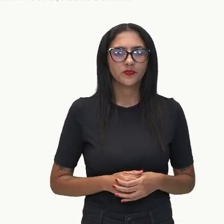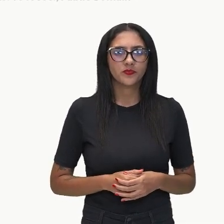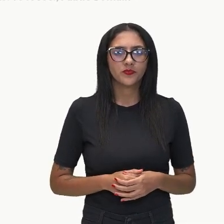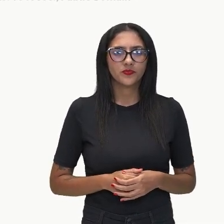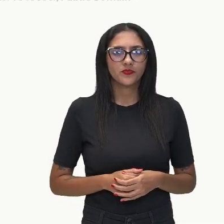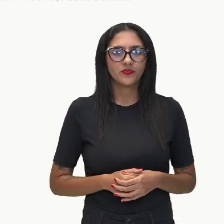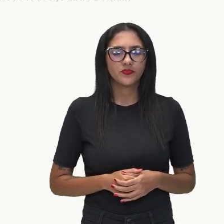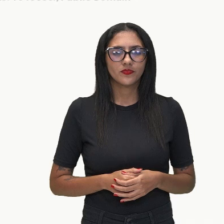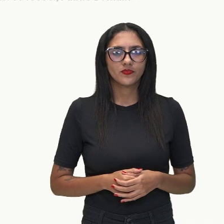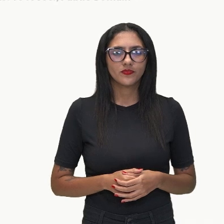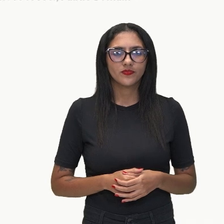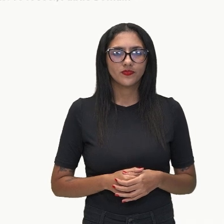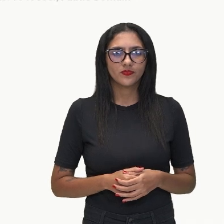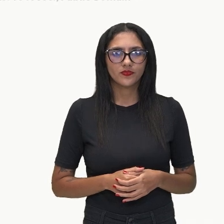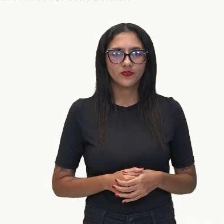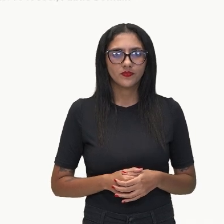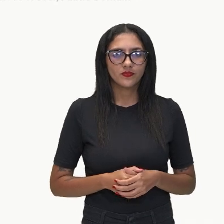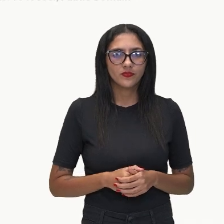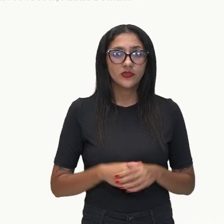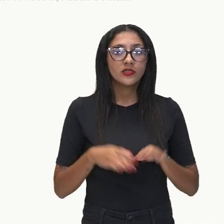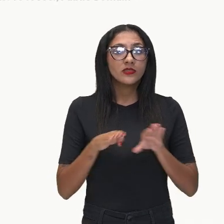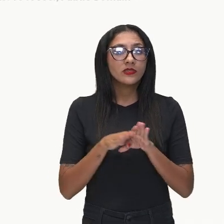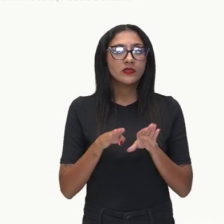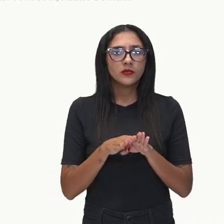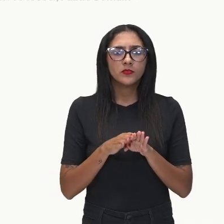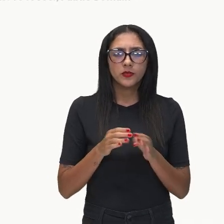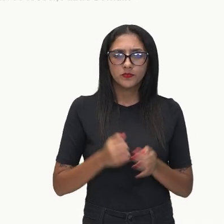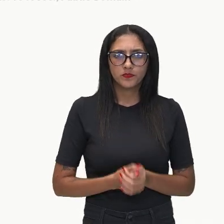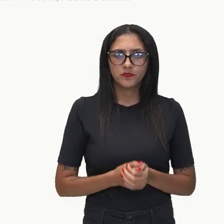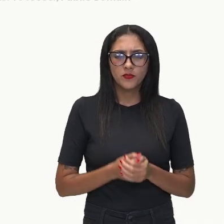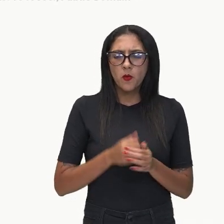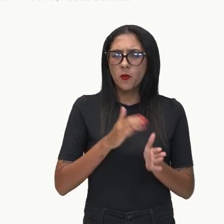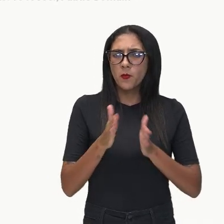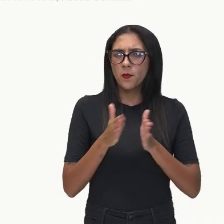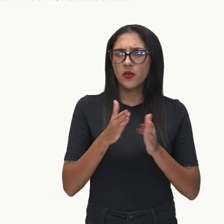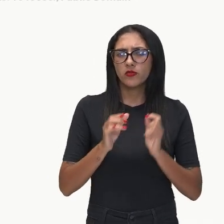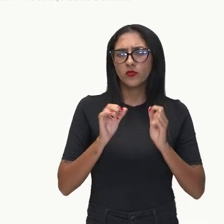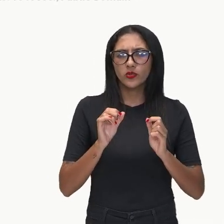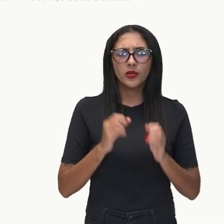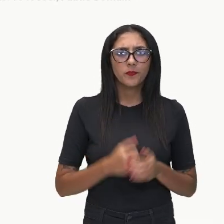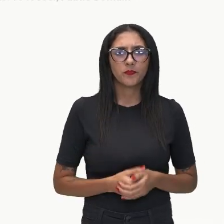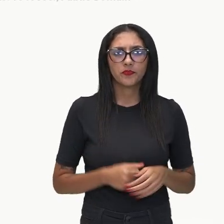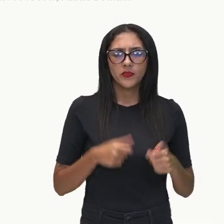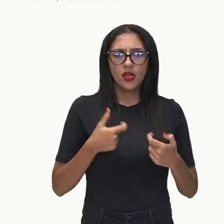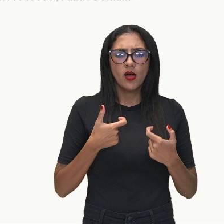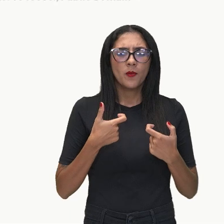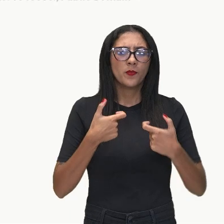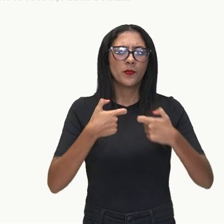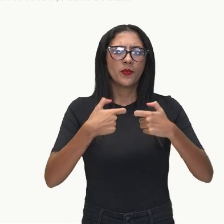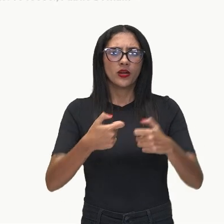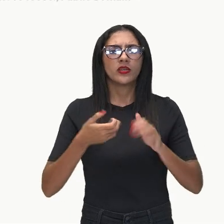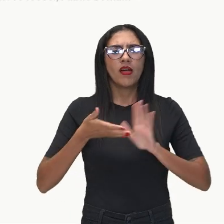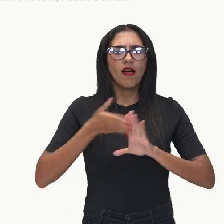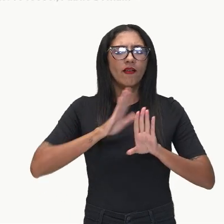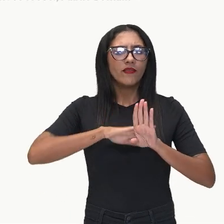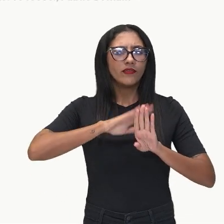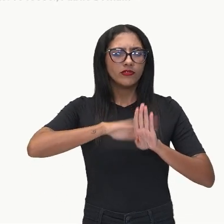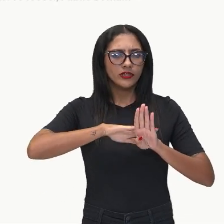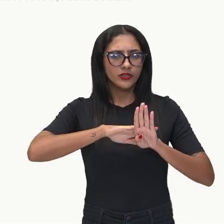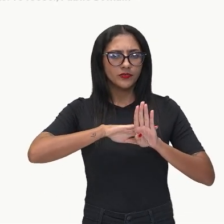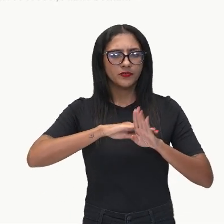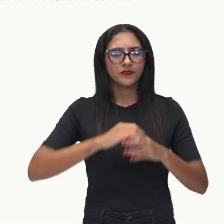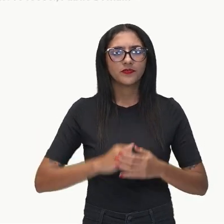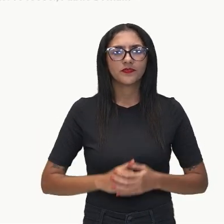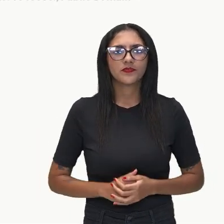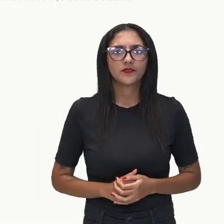aqui agora. Nós tivemos o famoso início do período conhecido como Guerra Fria,